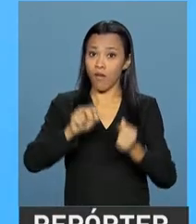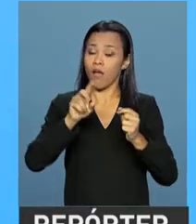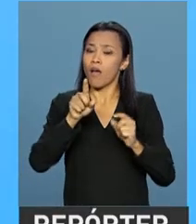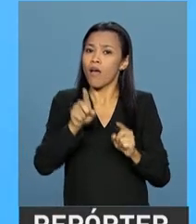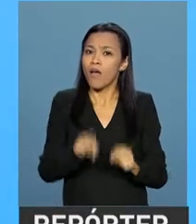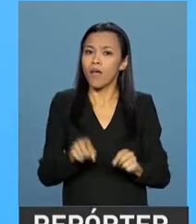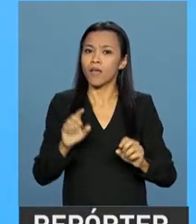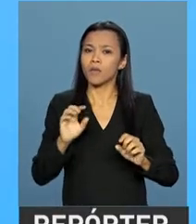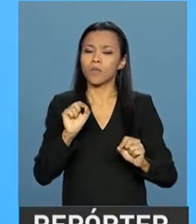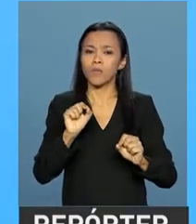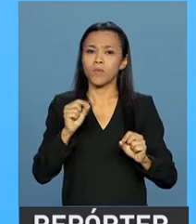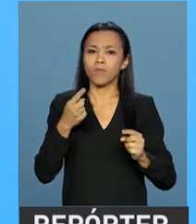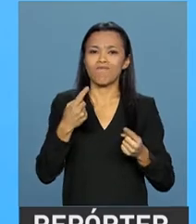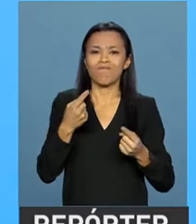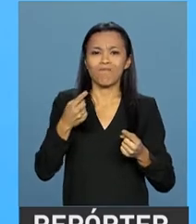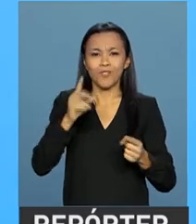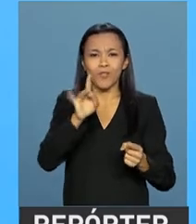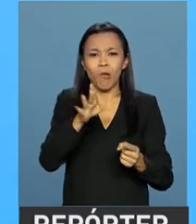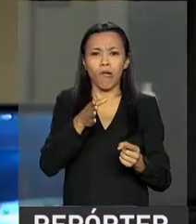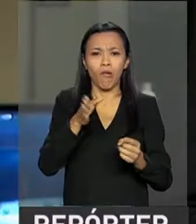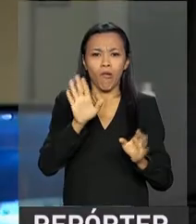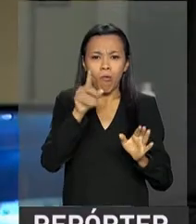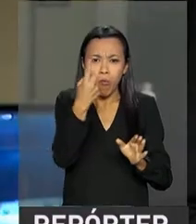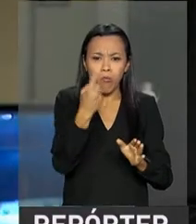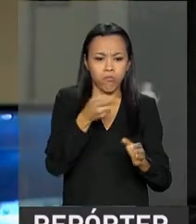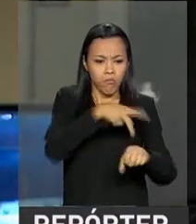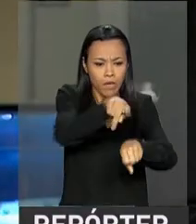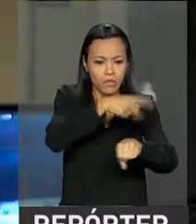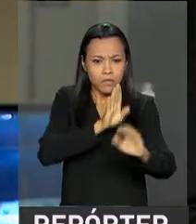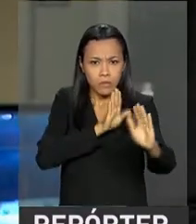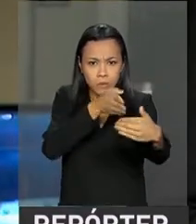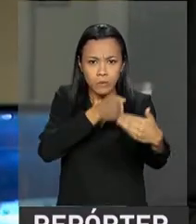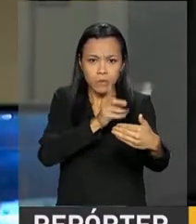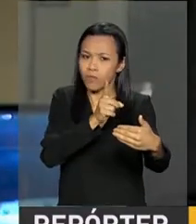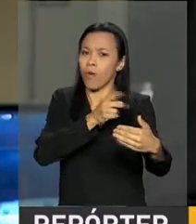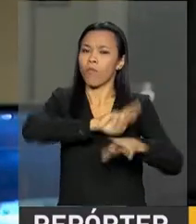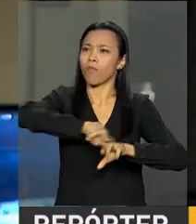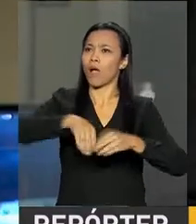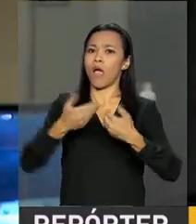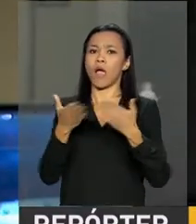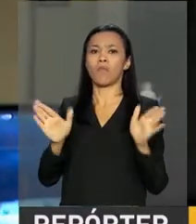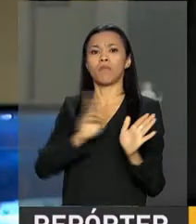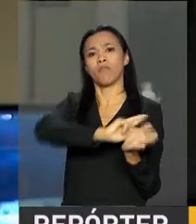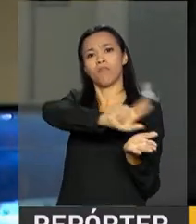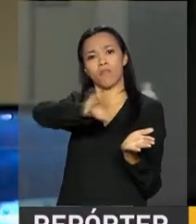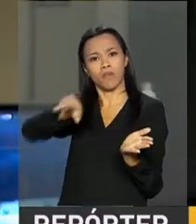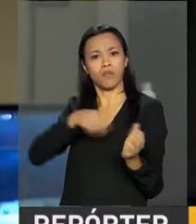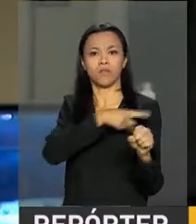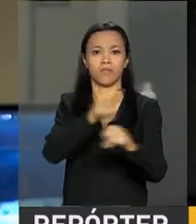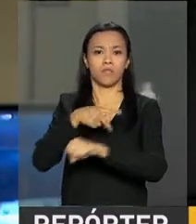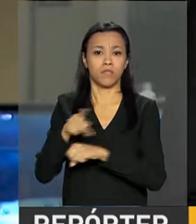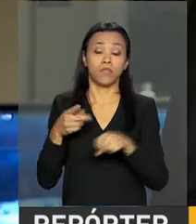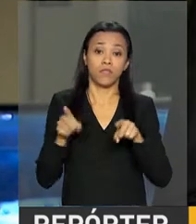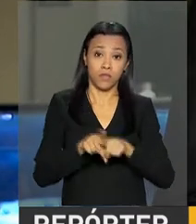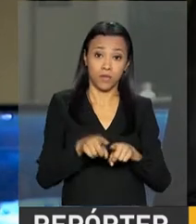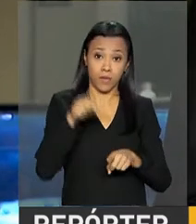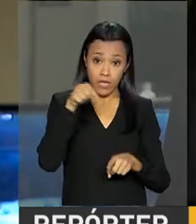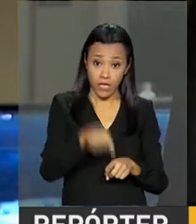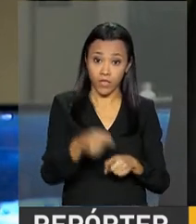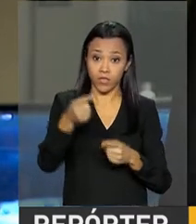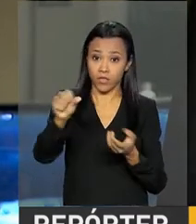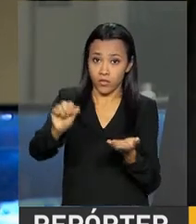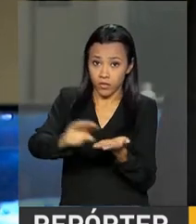globalização e o combate ao protecionismo. Mas, para isso, os empresários defendem que o comércio e os investimentos devem